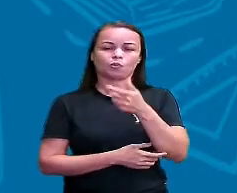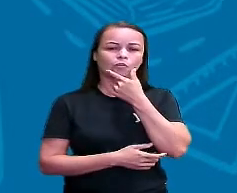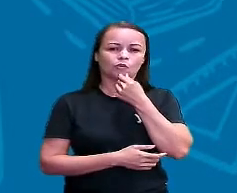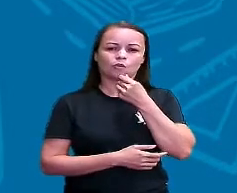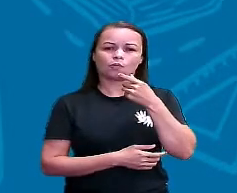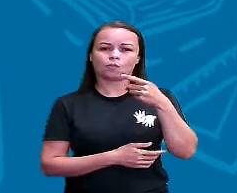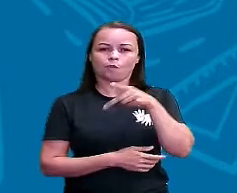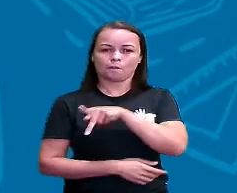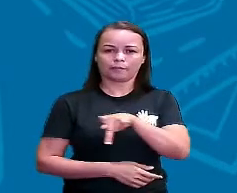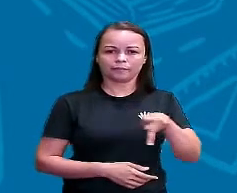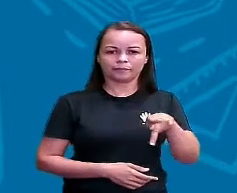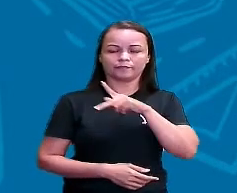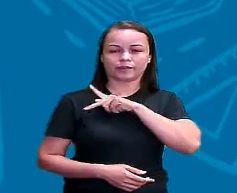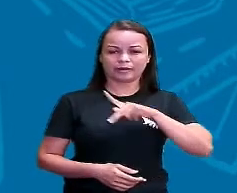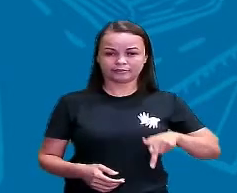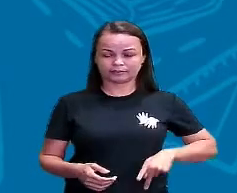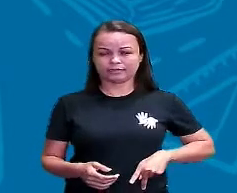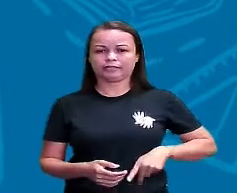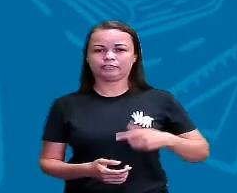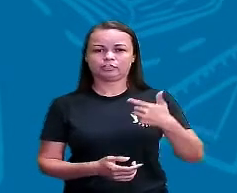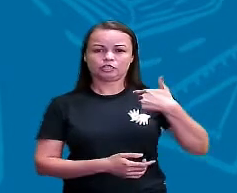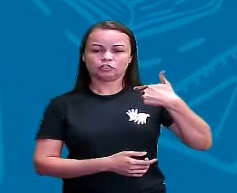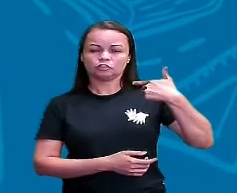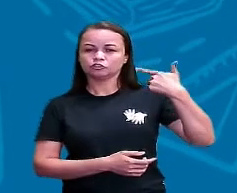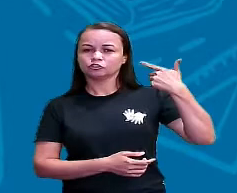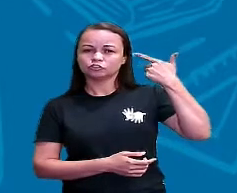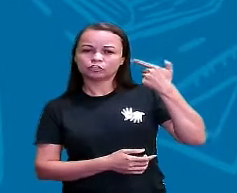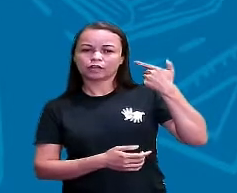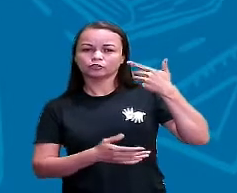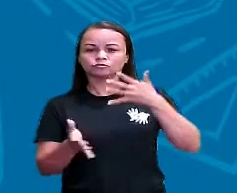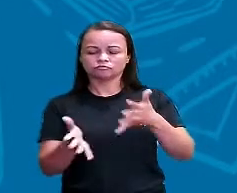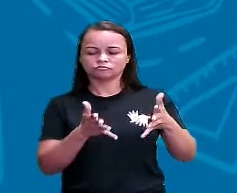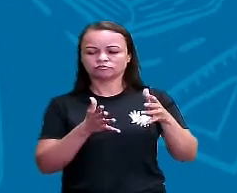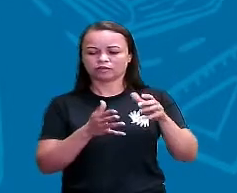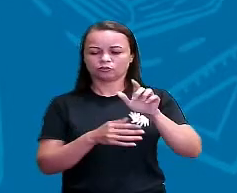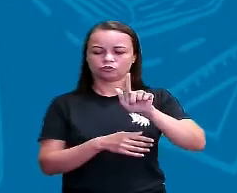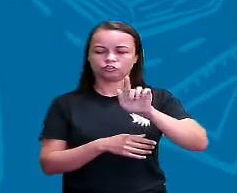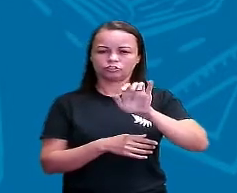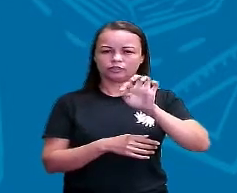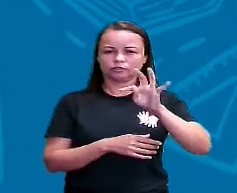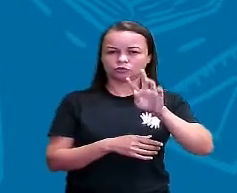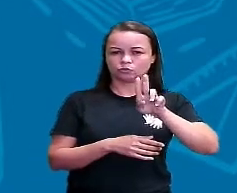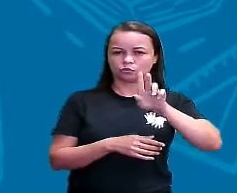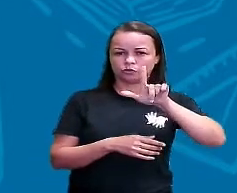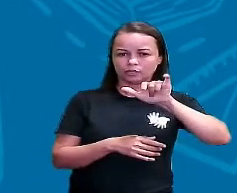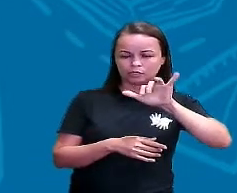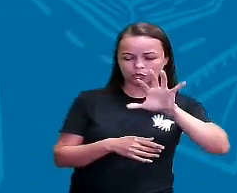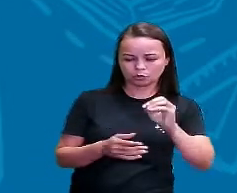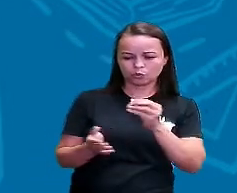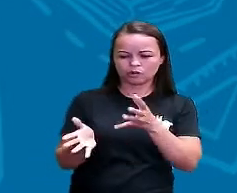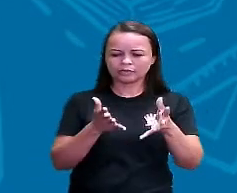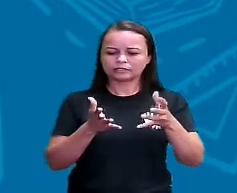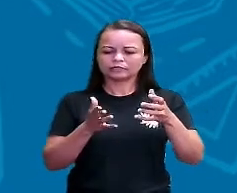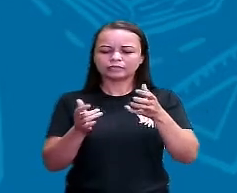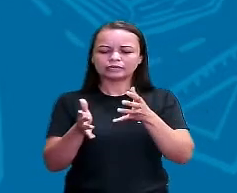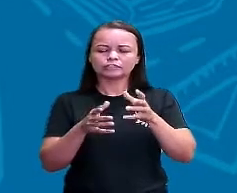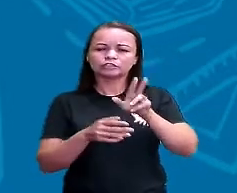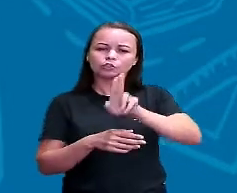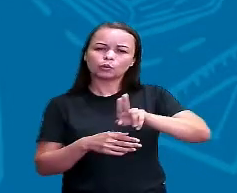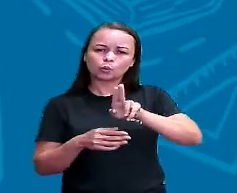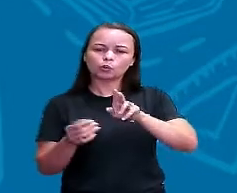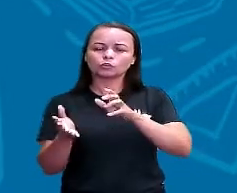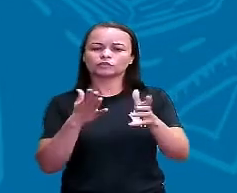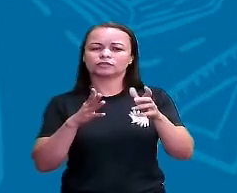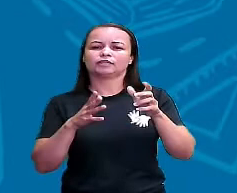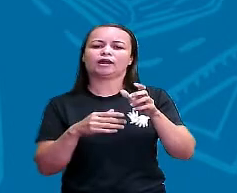o salário mínimo e também consolidou algumas leis trabalhistas, que é o que a gente chama de CLT. Então, aqui no